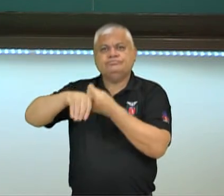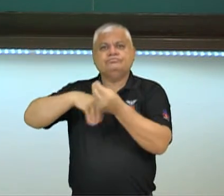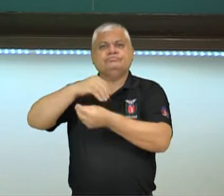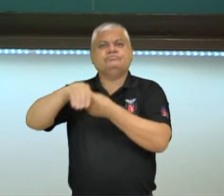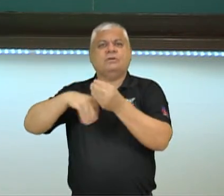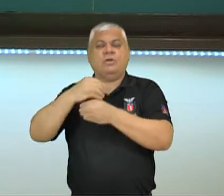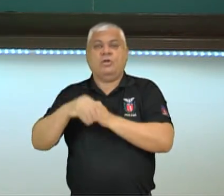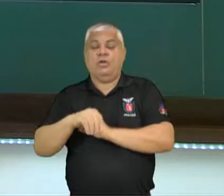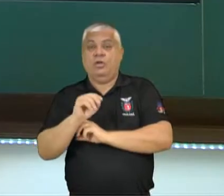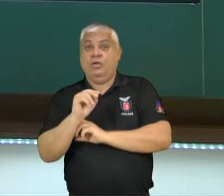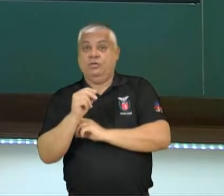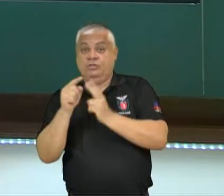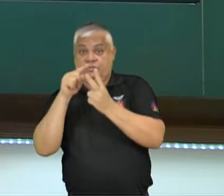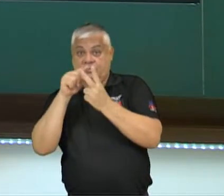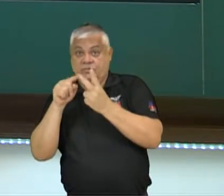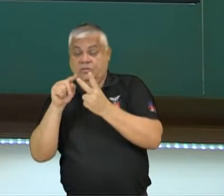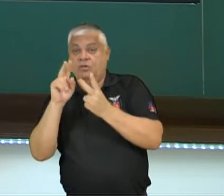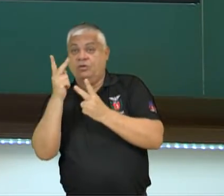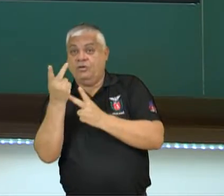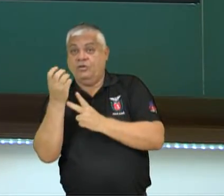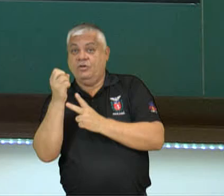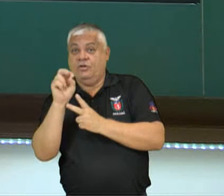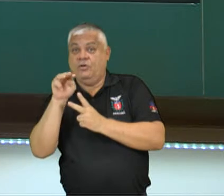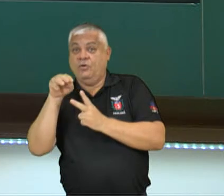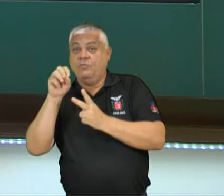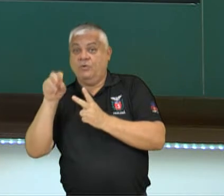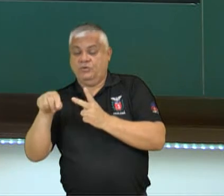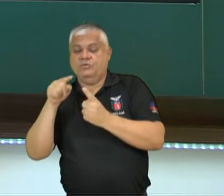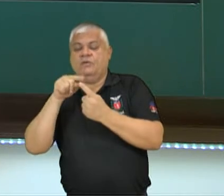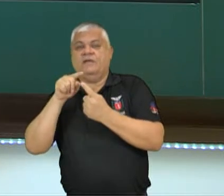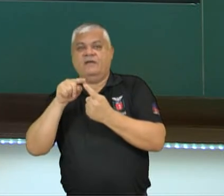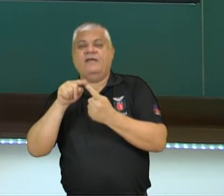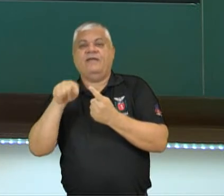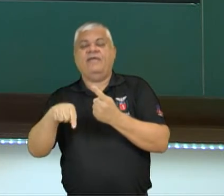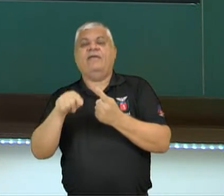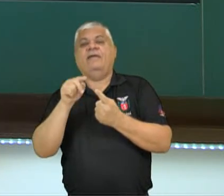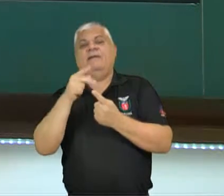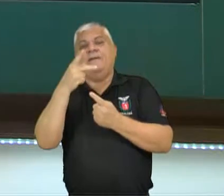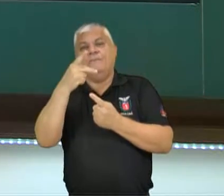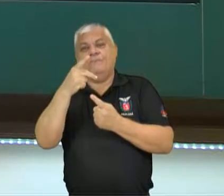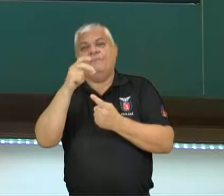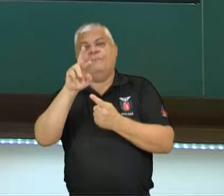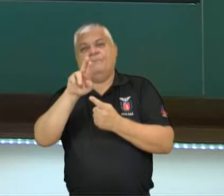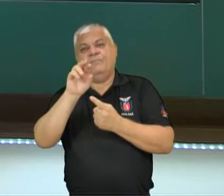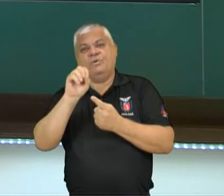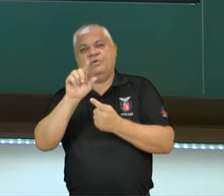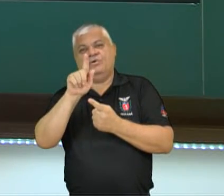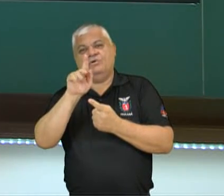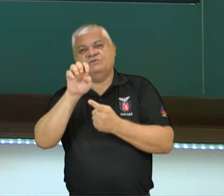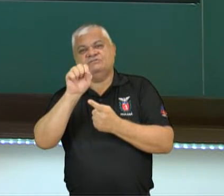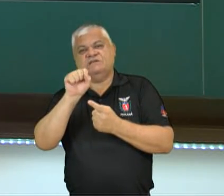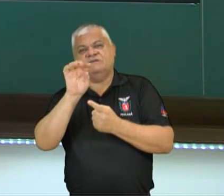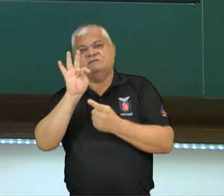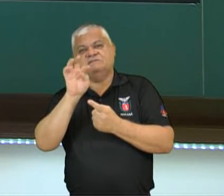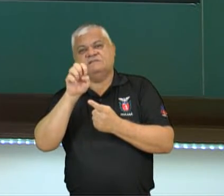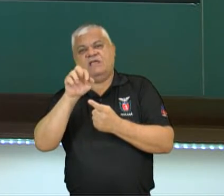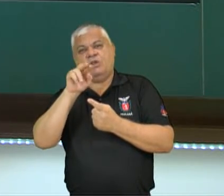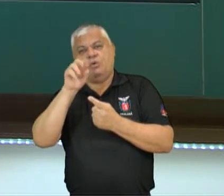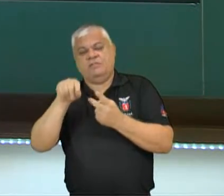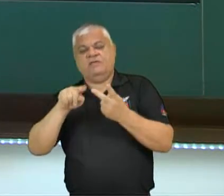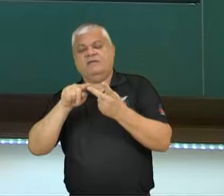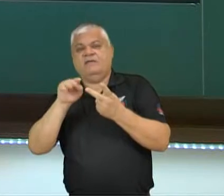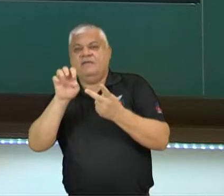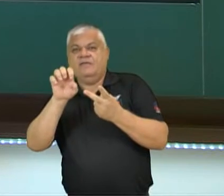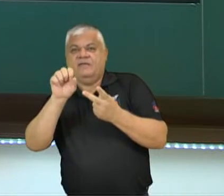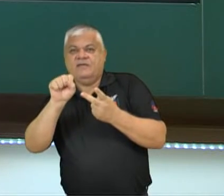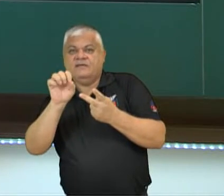de dois hormônios produzidos lá no ovário, que são a progesterona e o estrógeno.